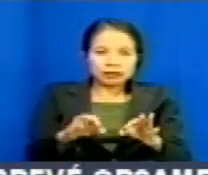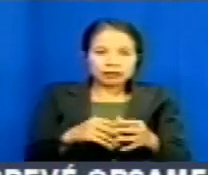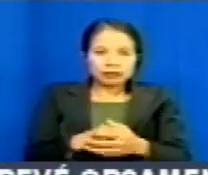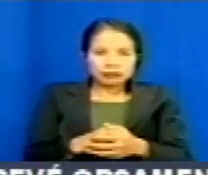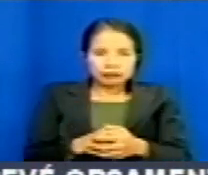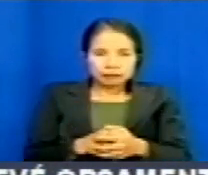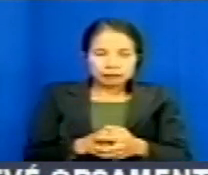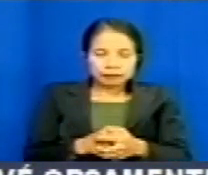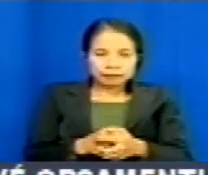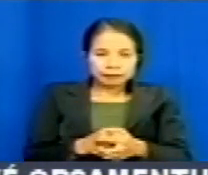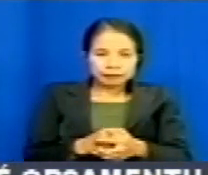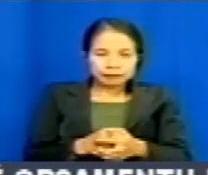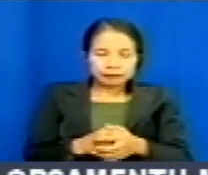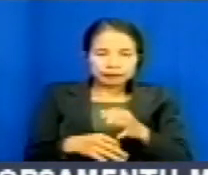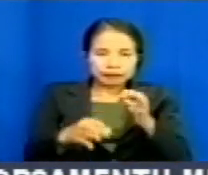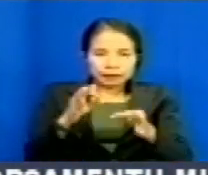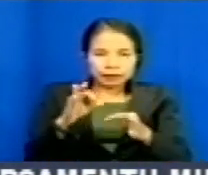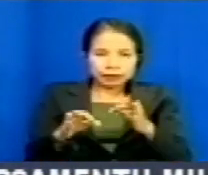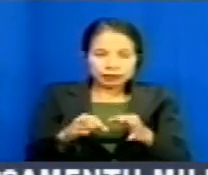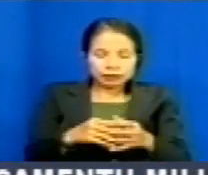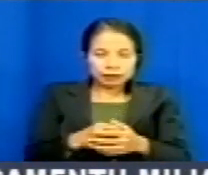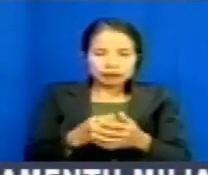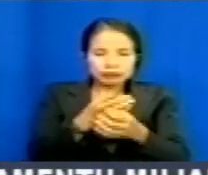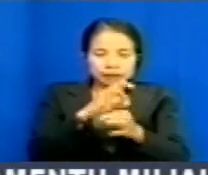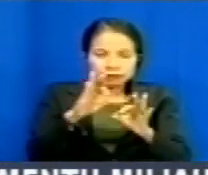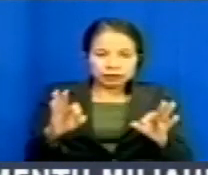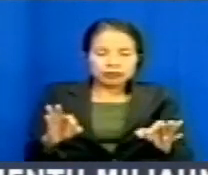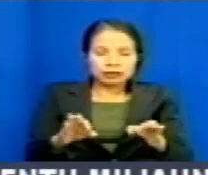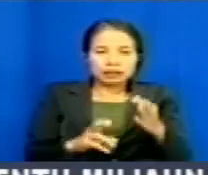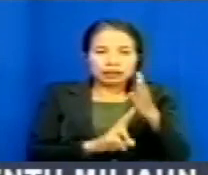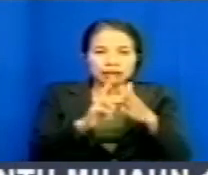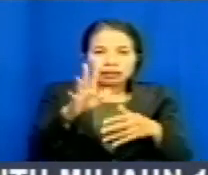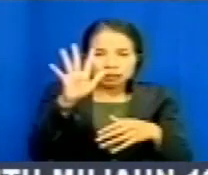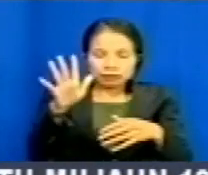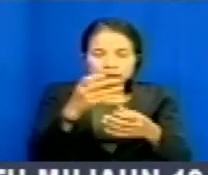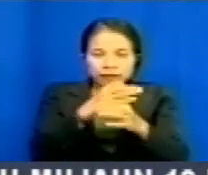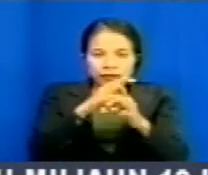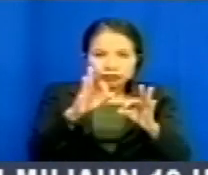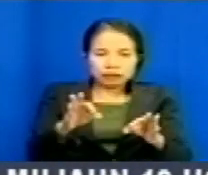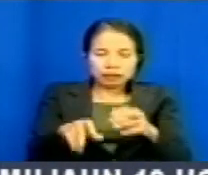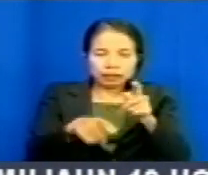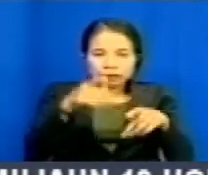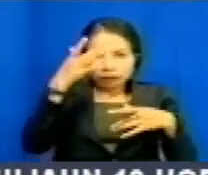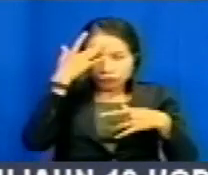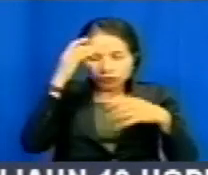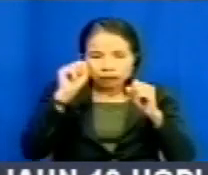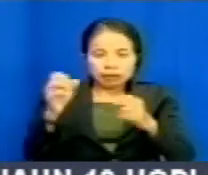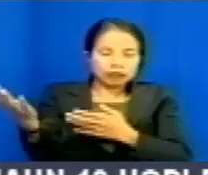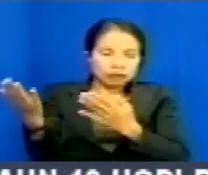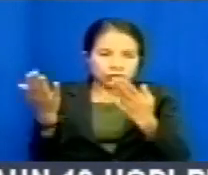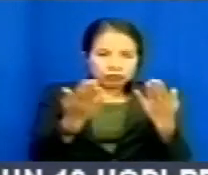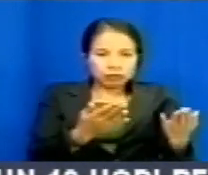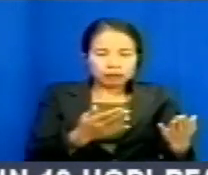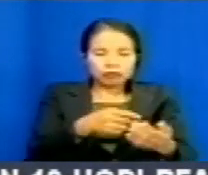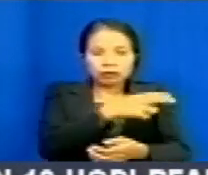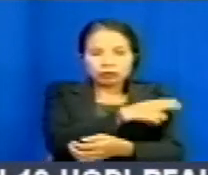mai, se ida nem quando se finalizou na e 5 andares né com certeza a paciente balão e teve transfer banba